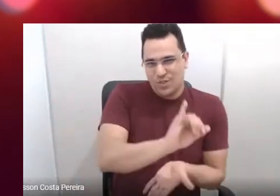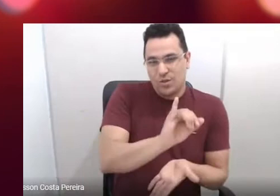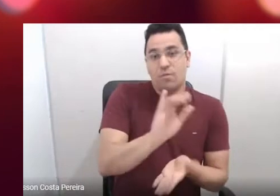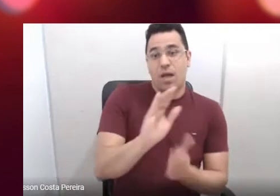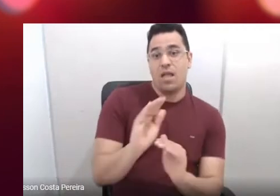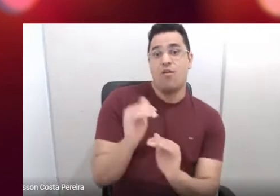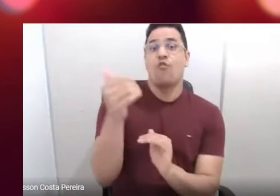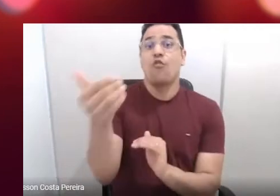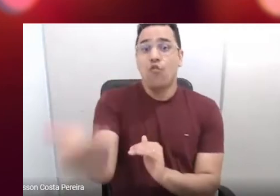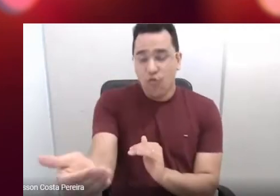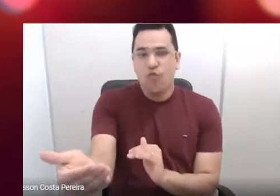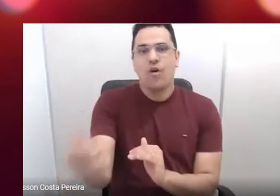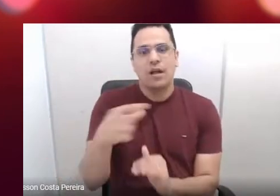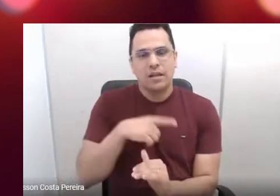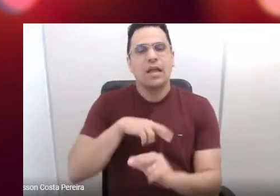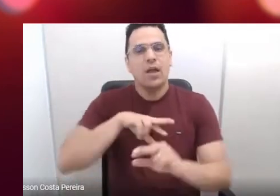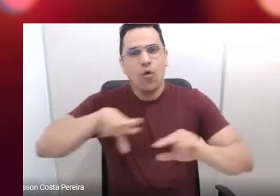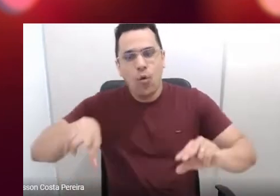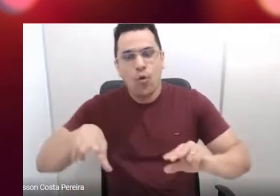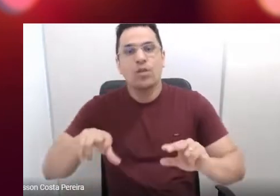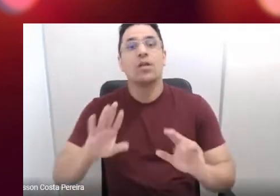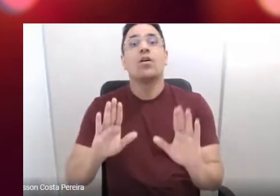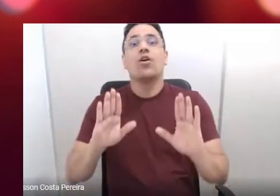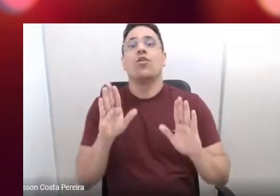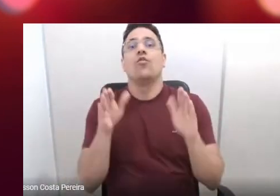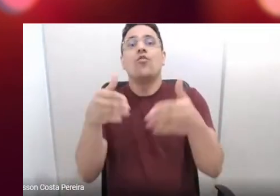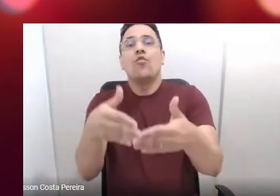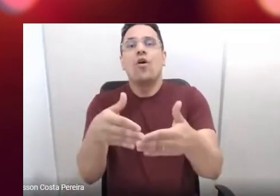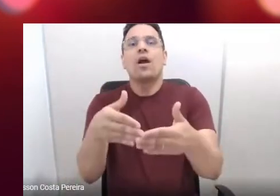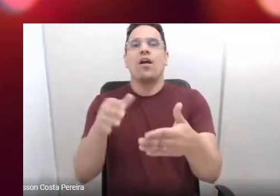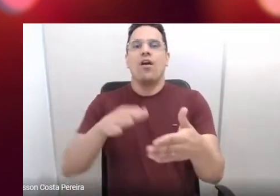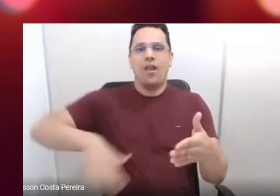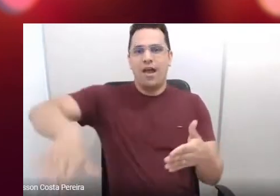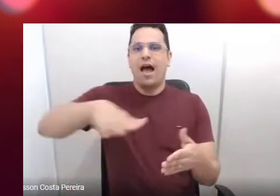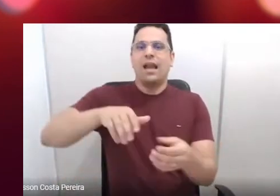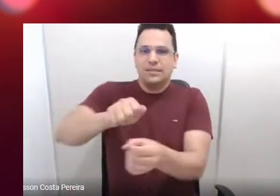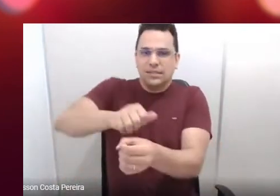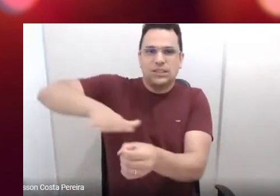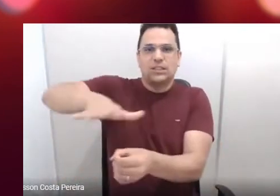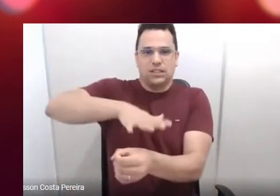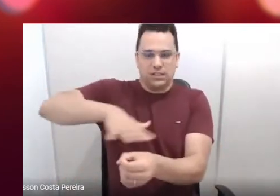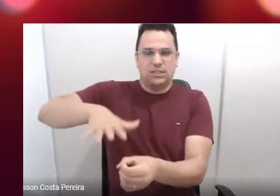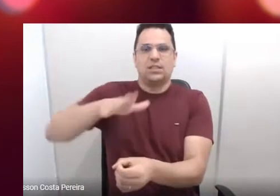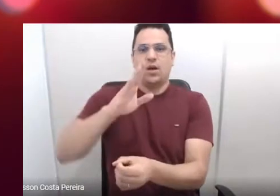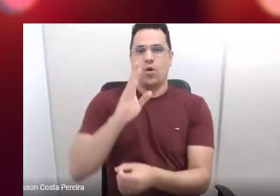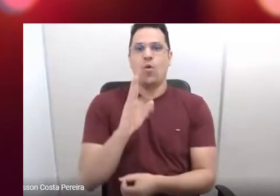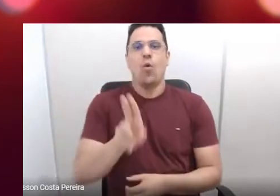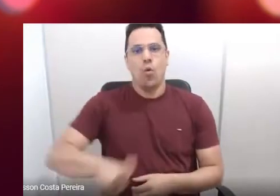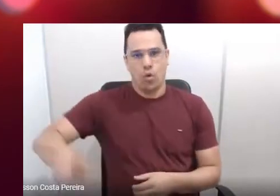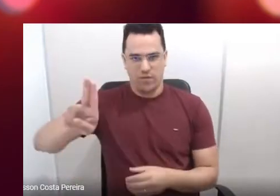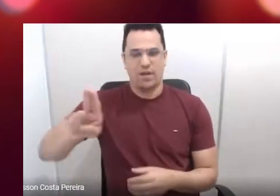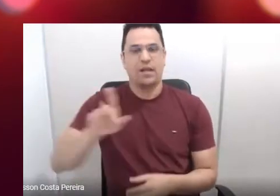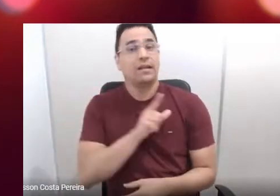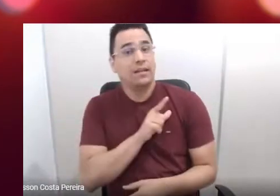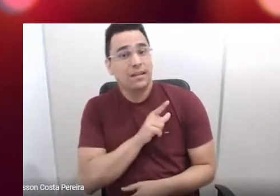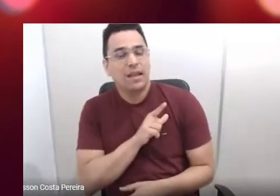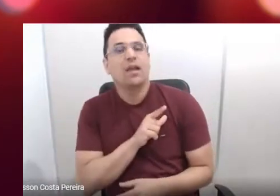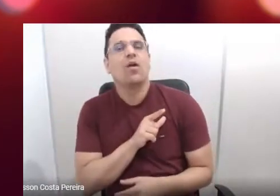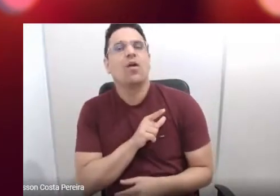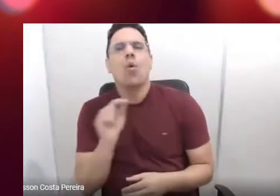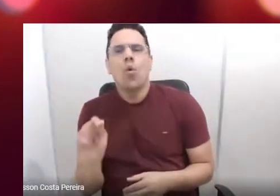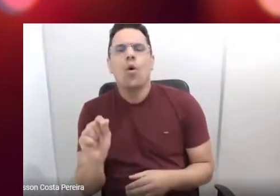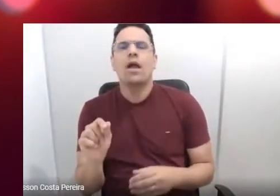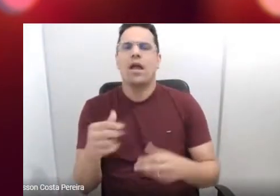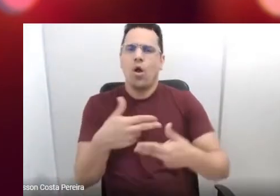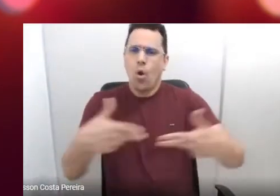unidades fora da sede, eles se voltaram à extensão universitária e foram realizadas inúmeras ações